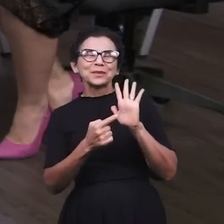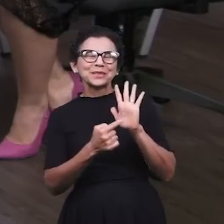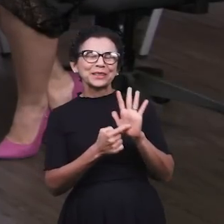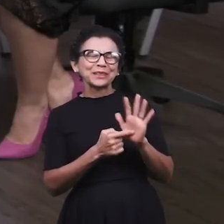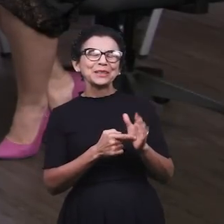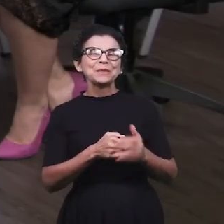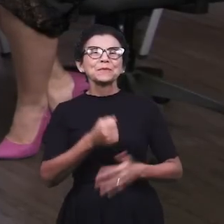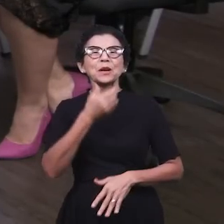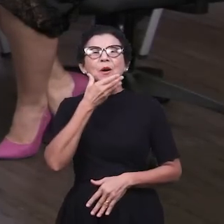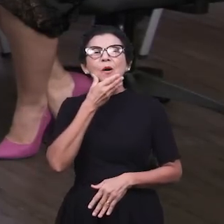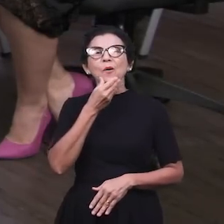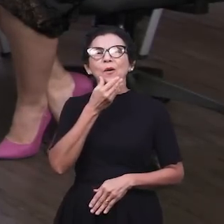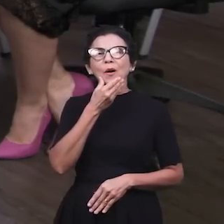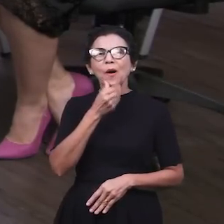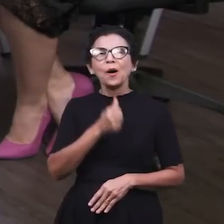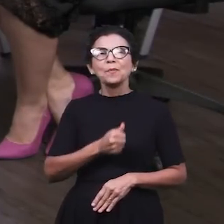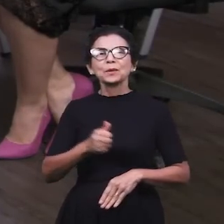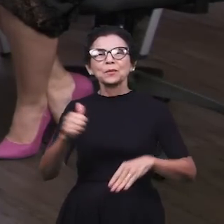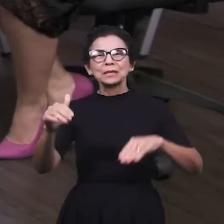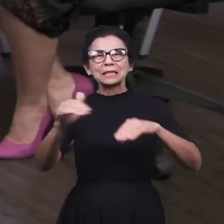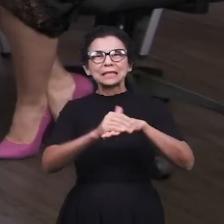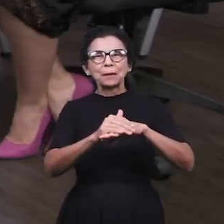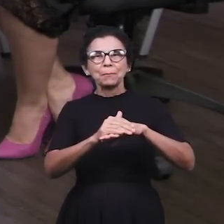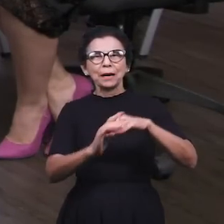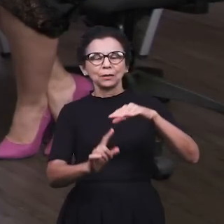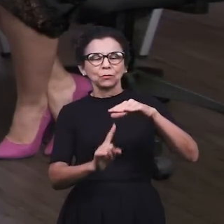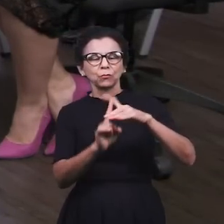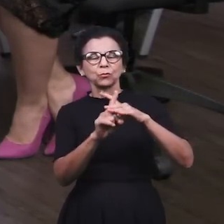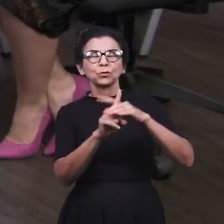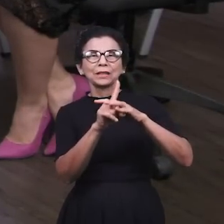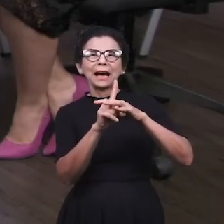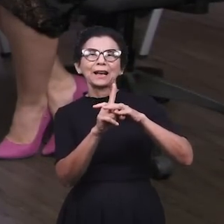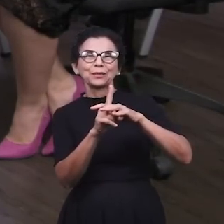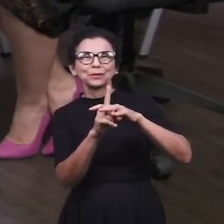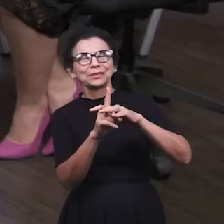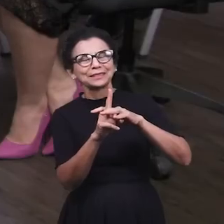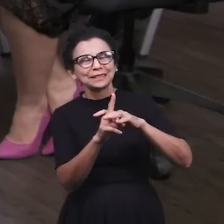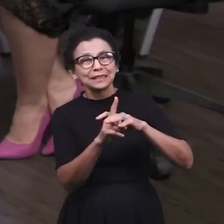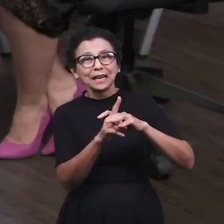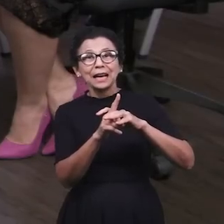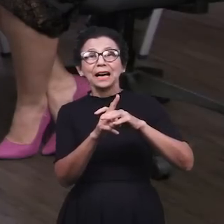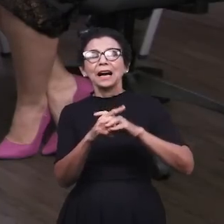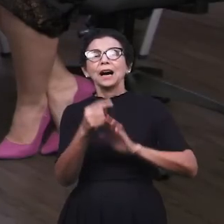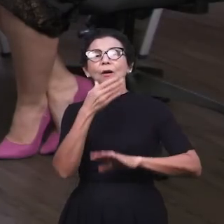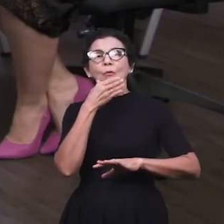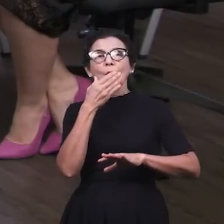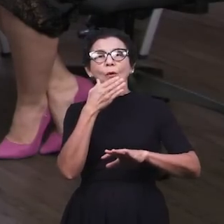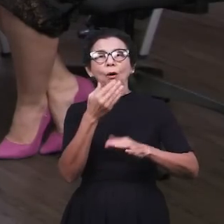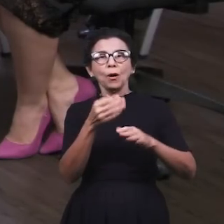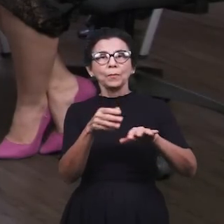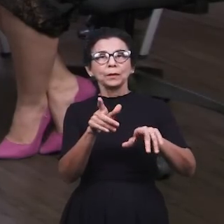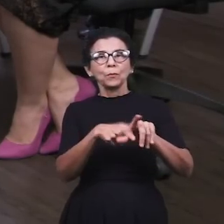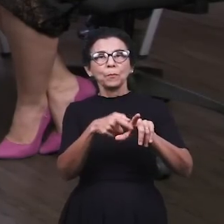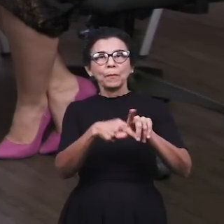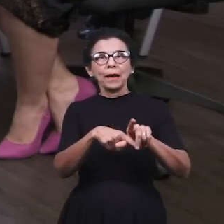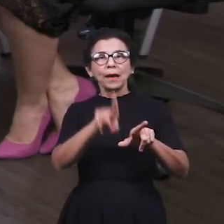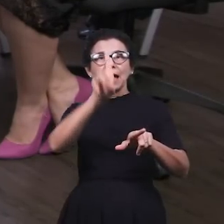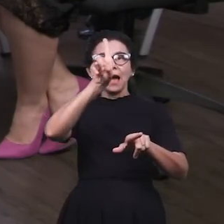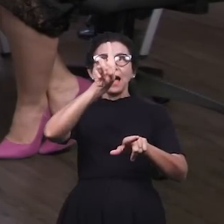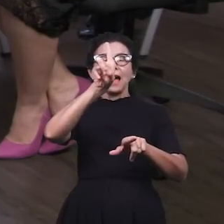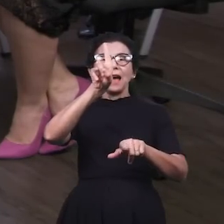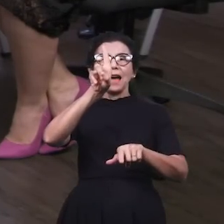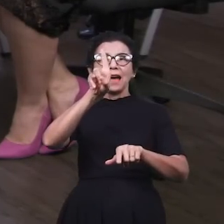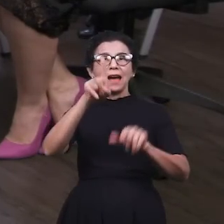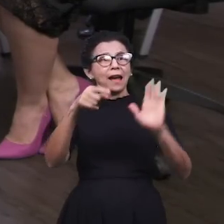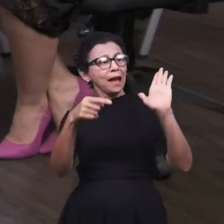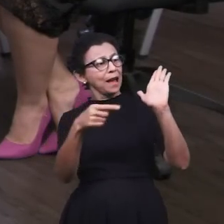sabia que o sapato dele estava furado. Entendeu? Então, são pontos que às vezes o Senhor mostra detalhadamente, né, no dom espiritual, para identificar a